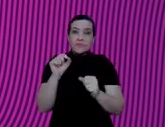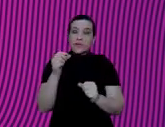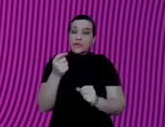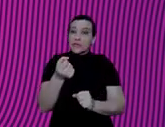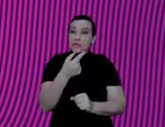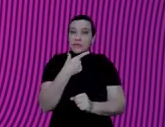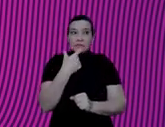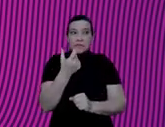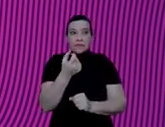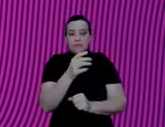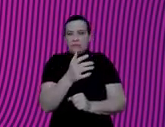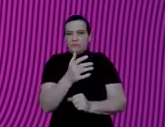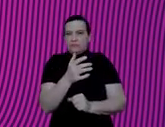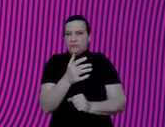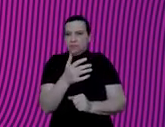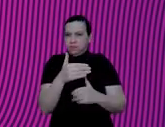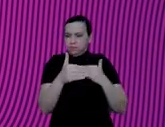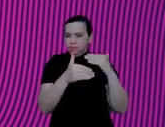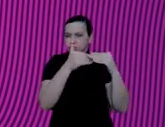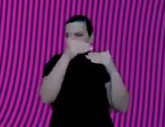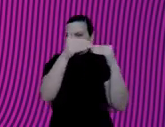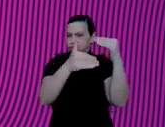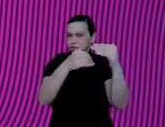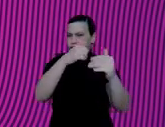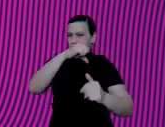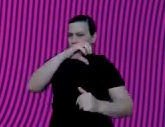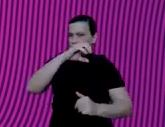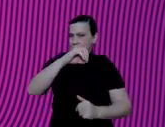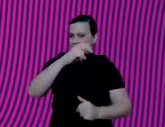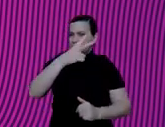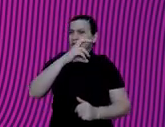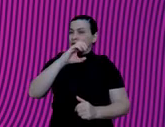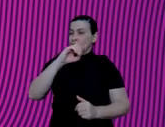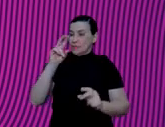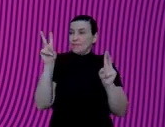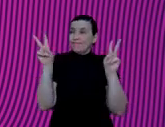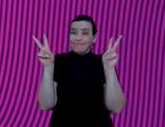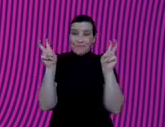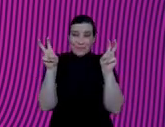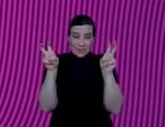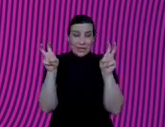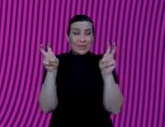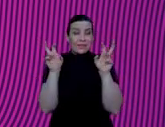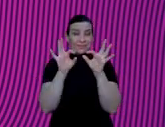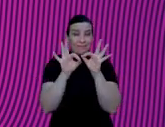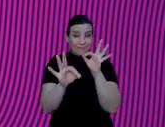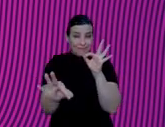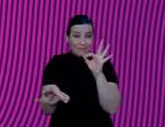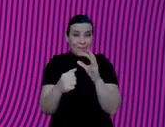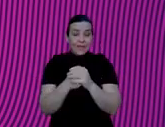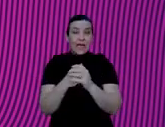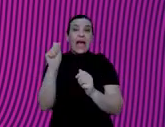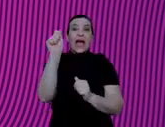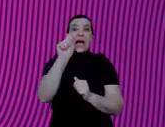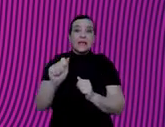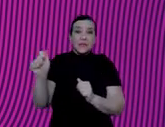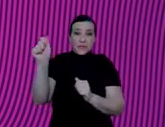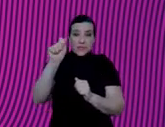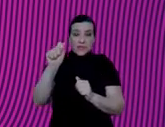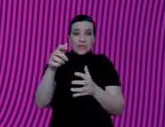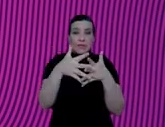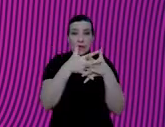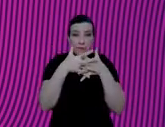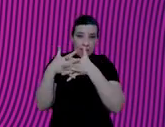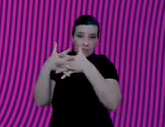partir dos anos 90 e 2000, esse é um tema complexo, né? A Associação Americana de Psiquiatria, nós tivemos a publicação recente de